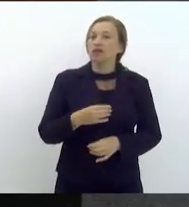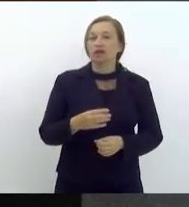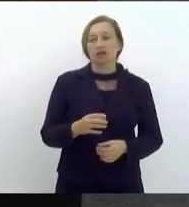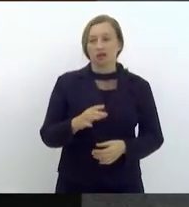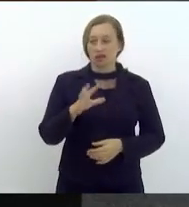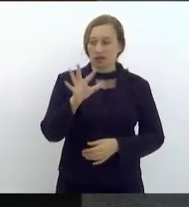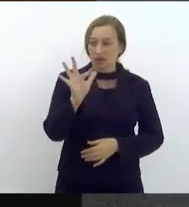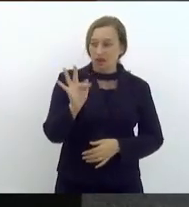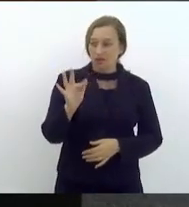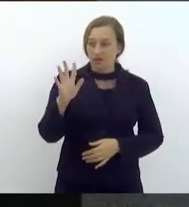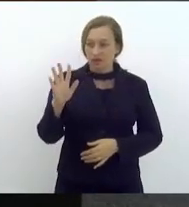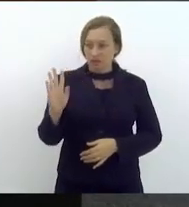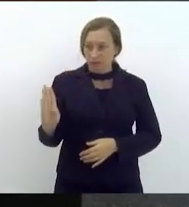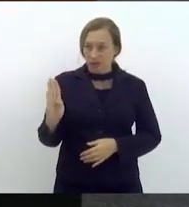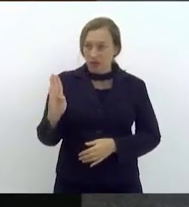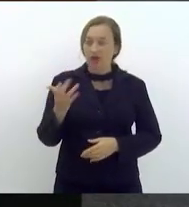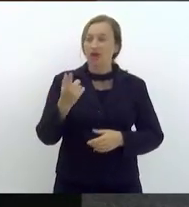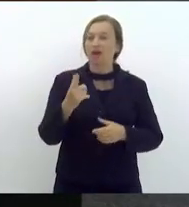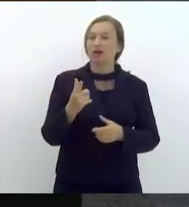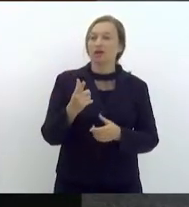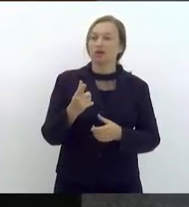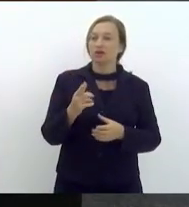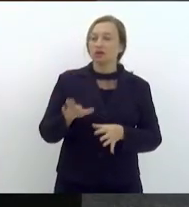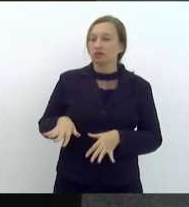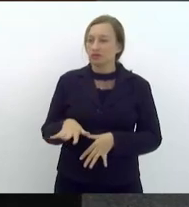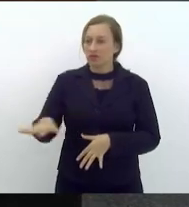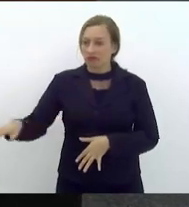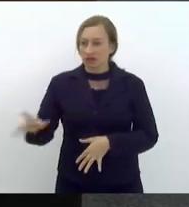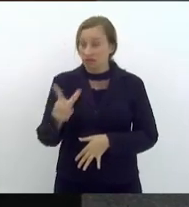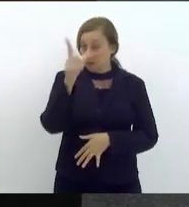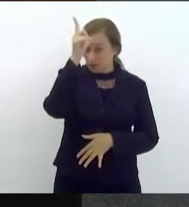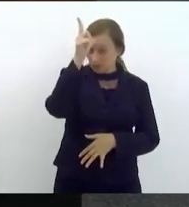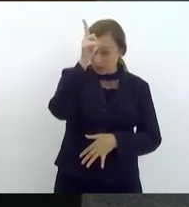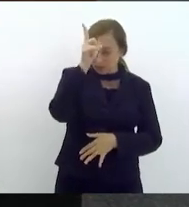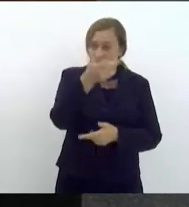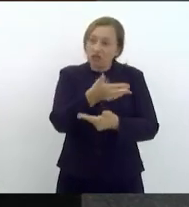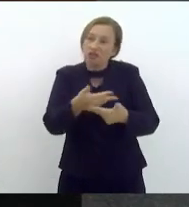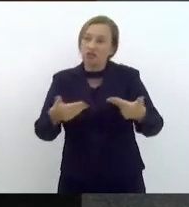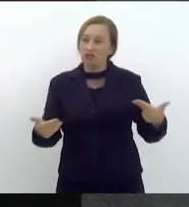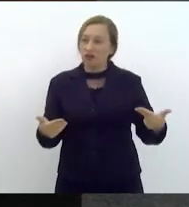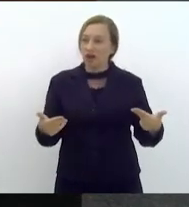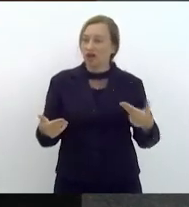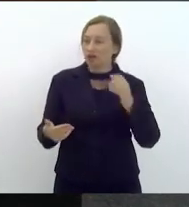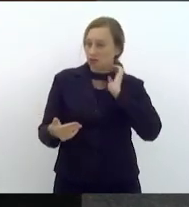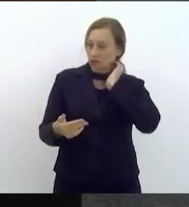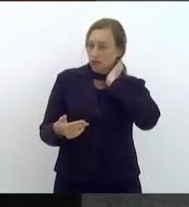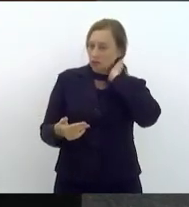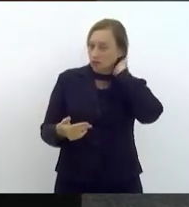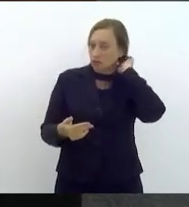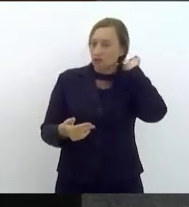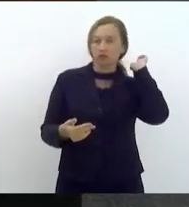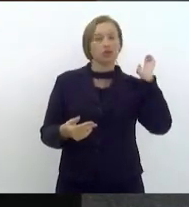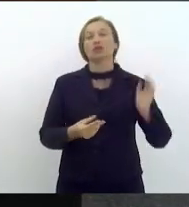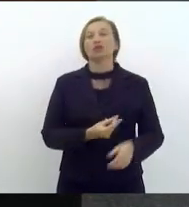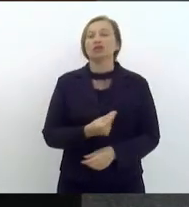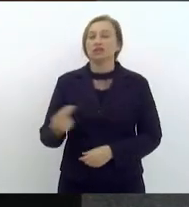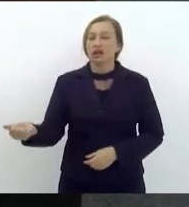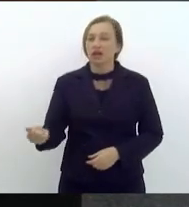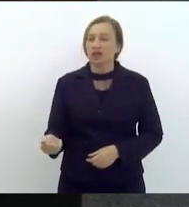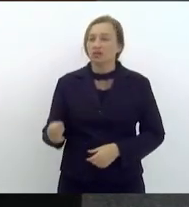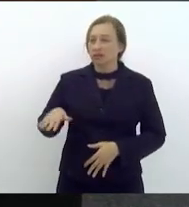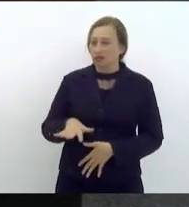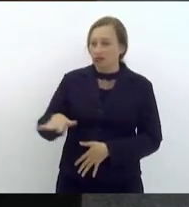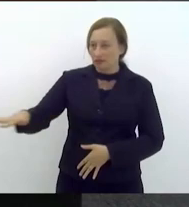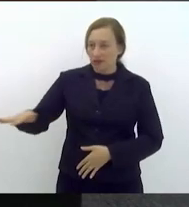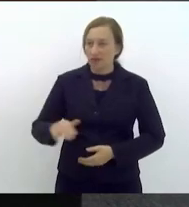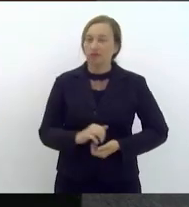naquela cena que foi uma cena histórica né de vários criminosos que saíram fugidos do Complexo do